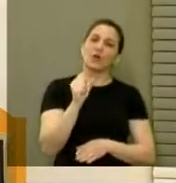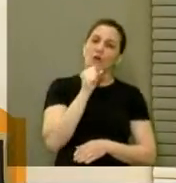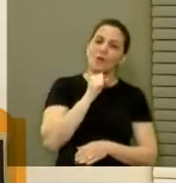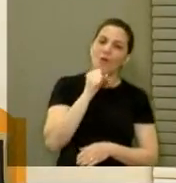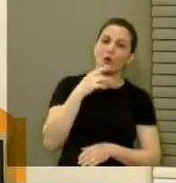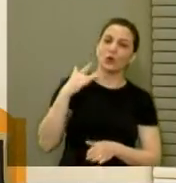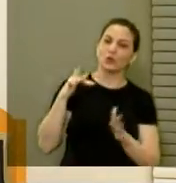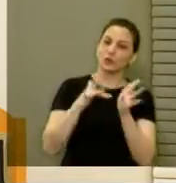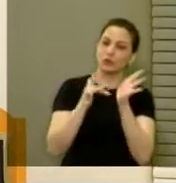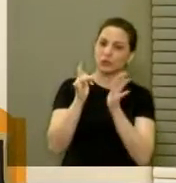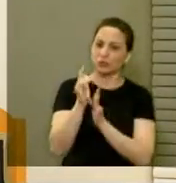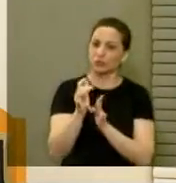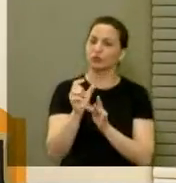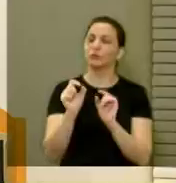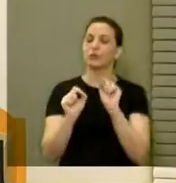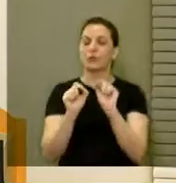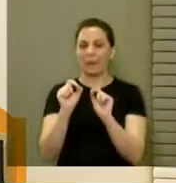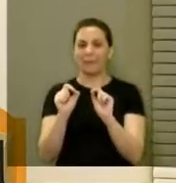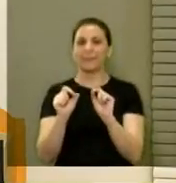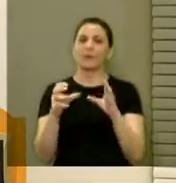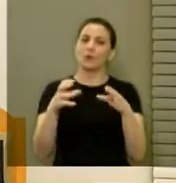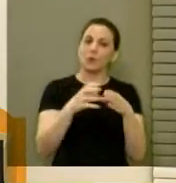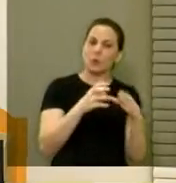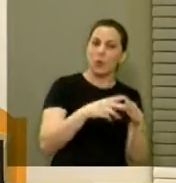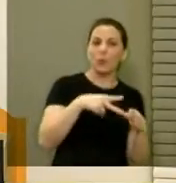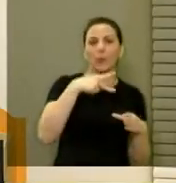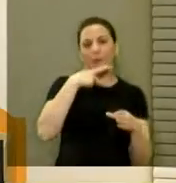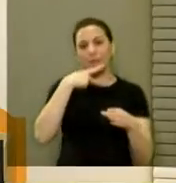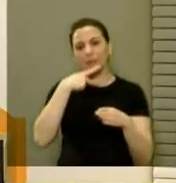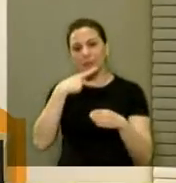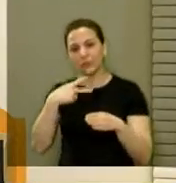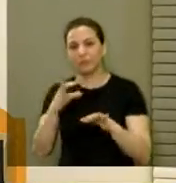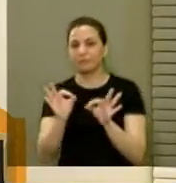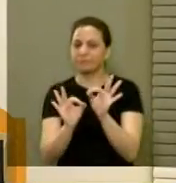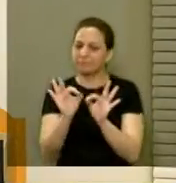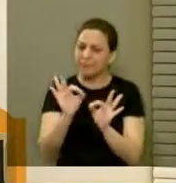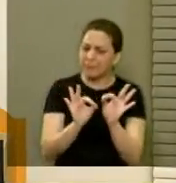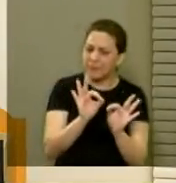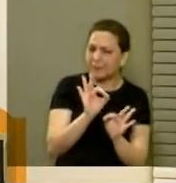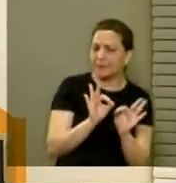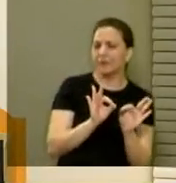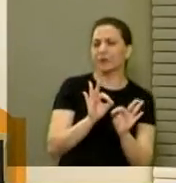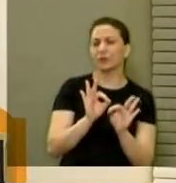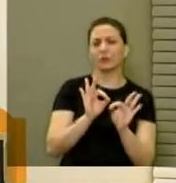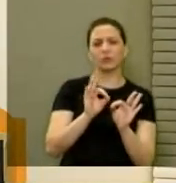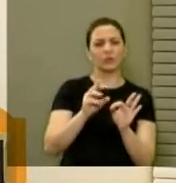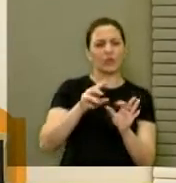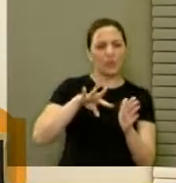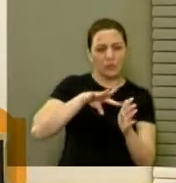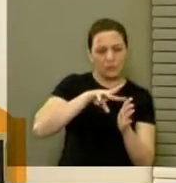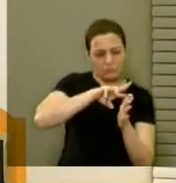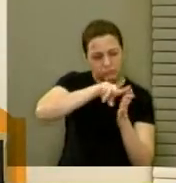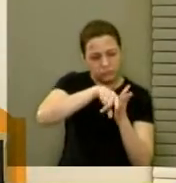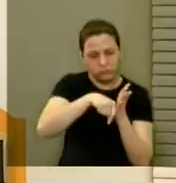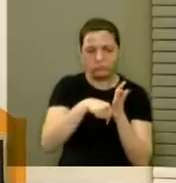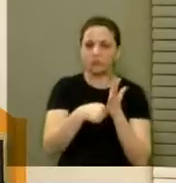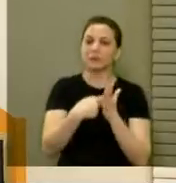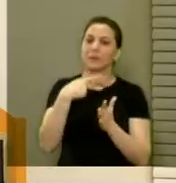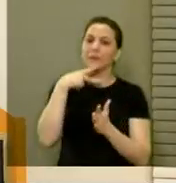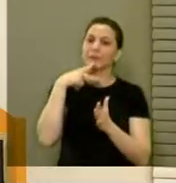estão se mobilizando não só o o psdb pmdb todos os outros partidos ainda é